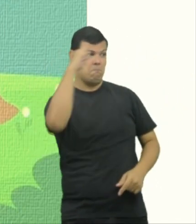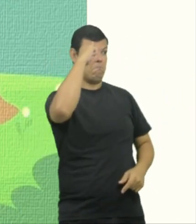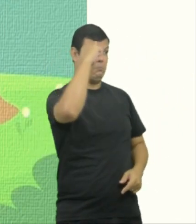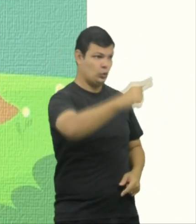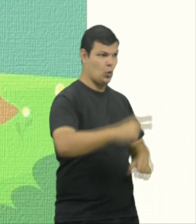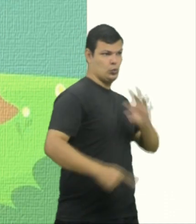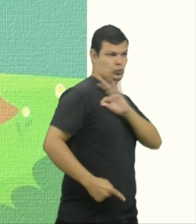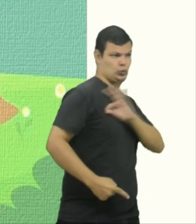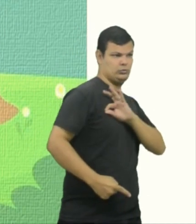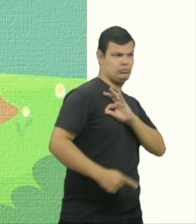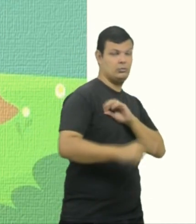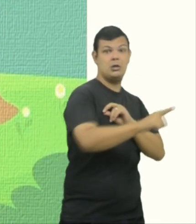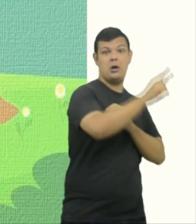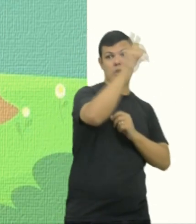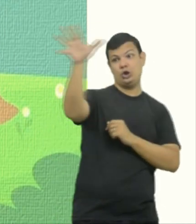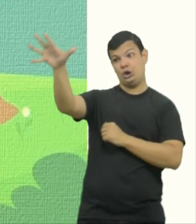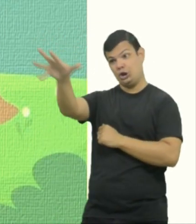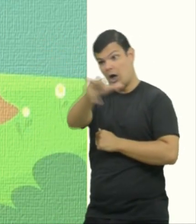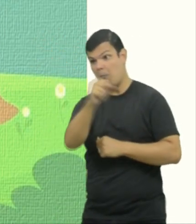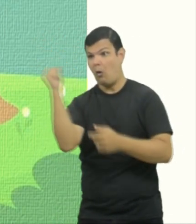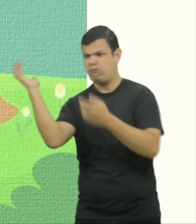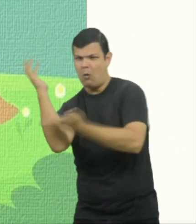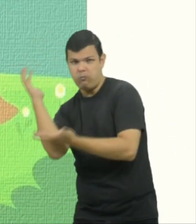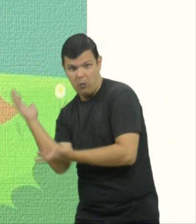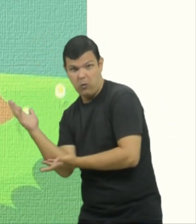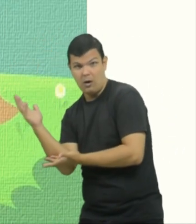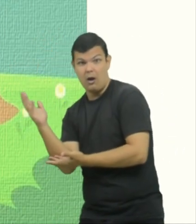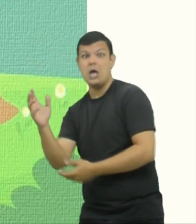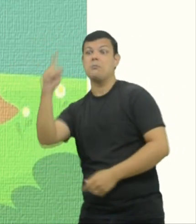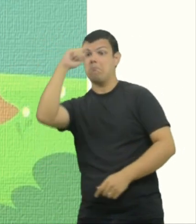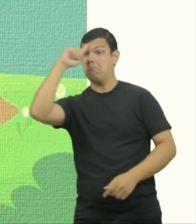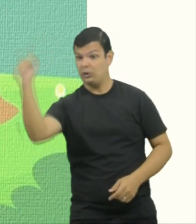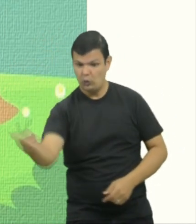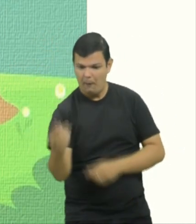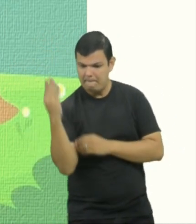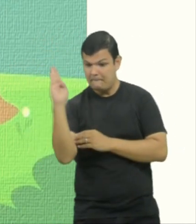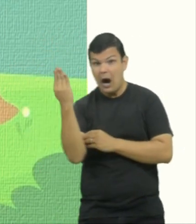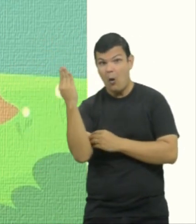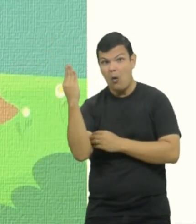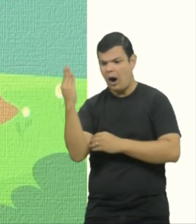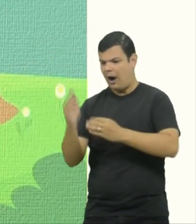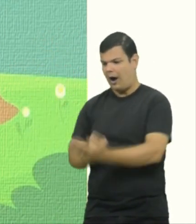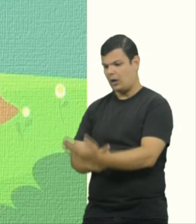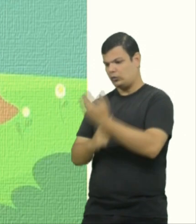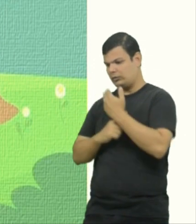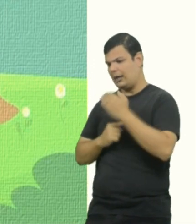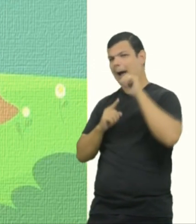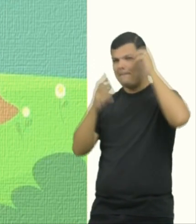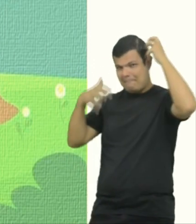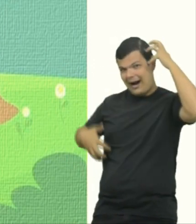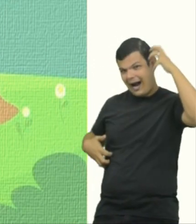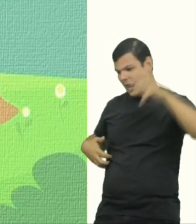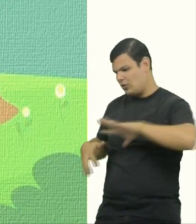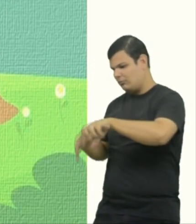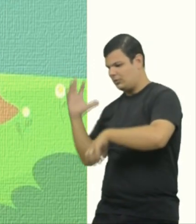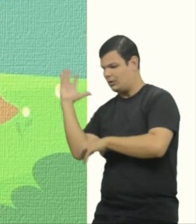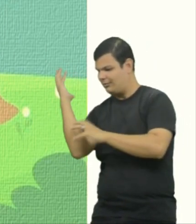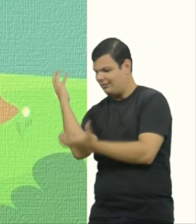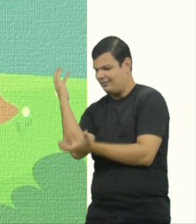o cachorro, que seguiu o gato, que atormentou o rato, que roeu a roupa da